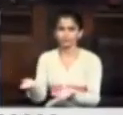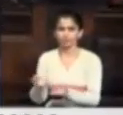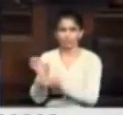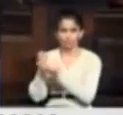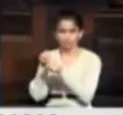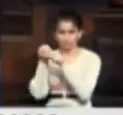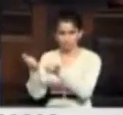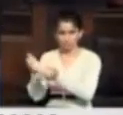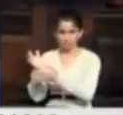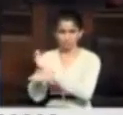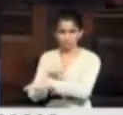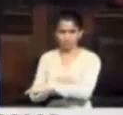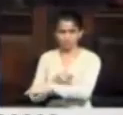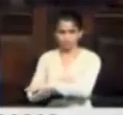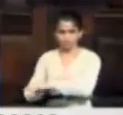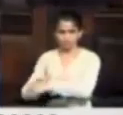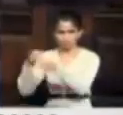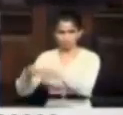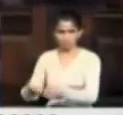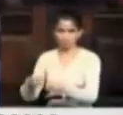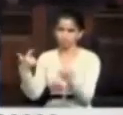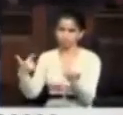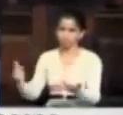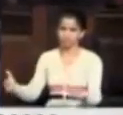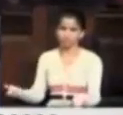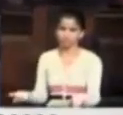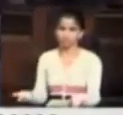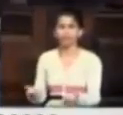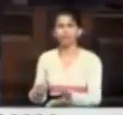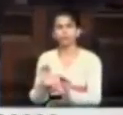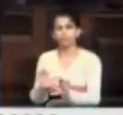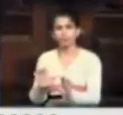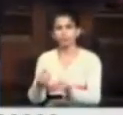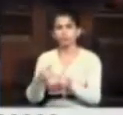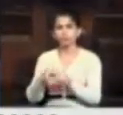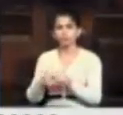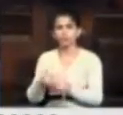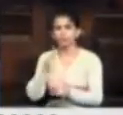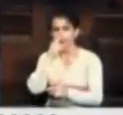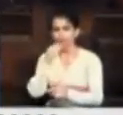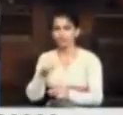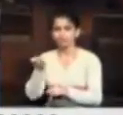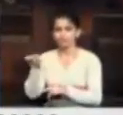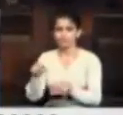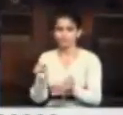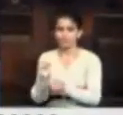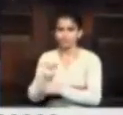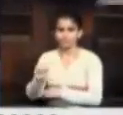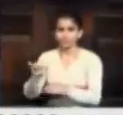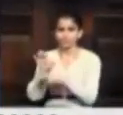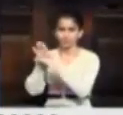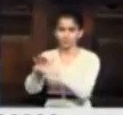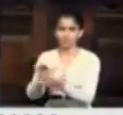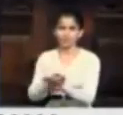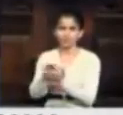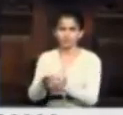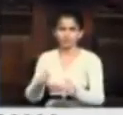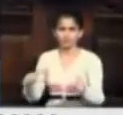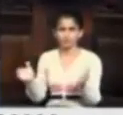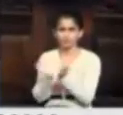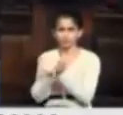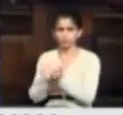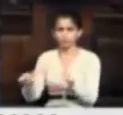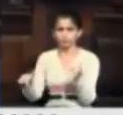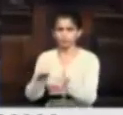merece um cheque em branco para dizer que se não for isso, o servidor paga a conta. Nós sabemos quem tem que pagar essa conta. Não é o